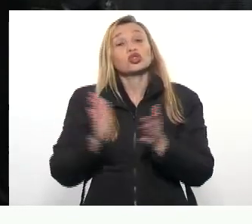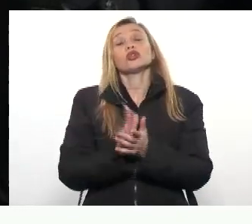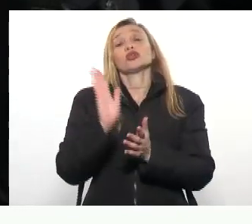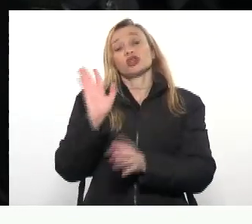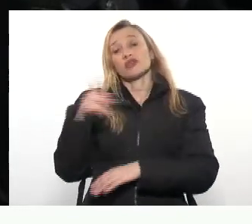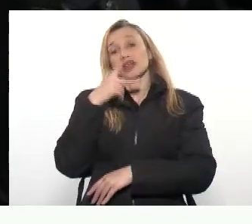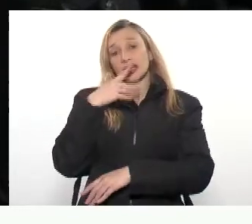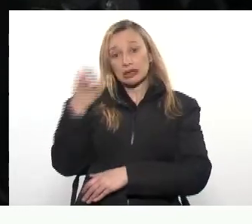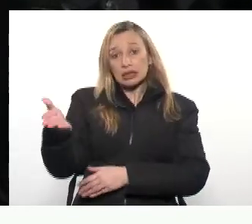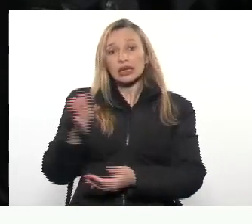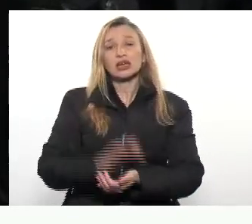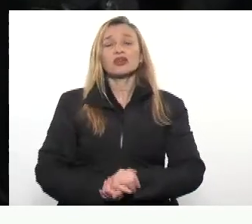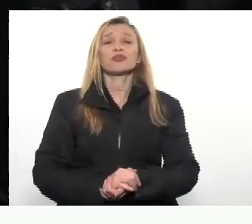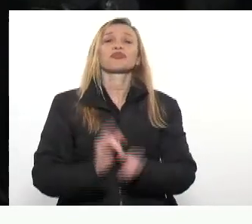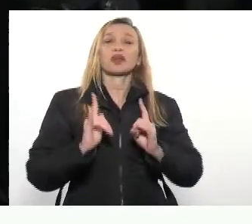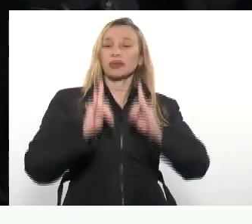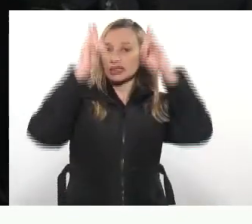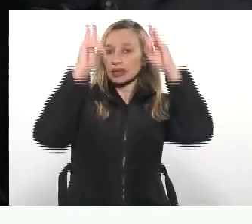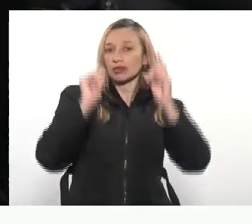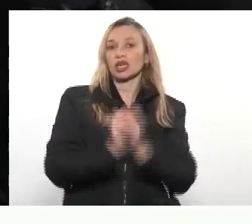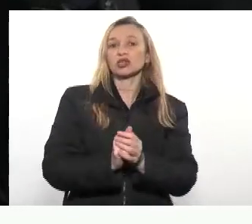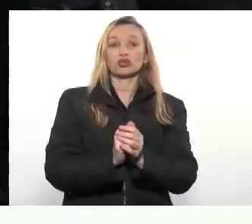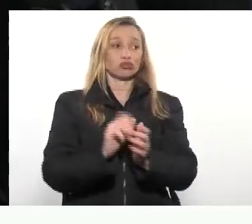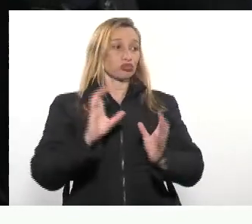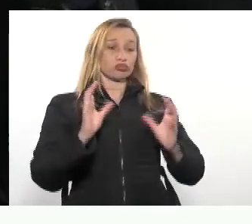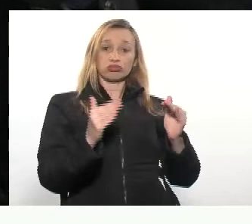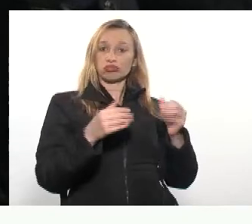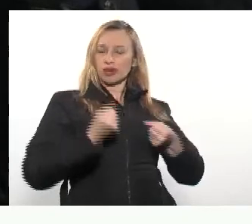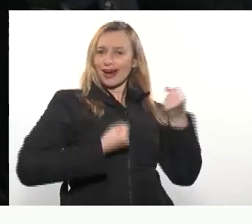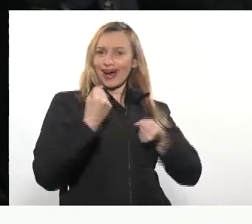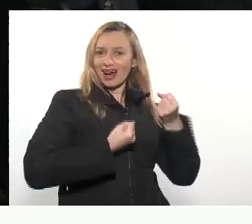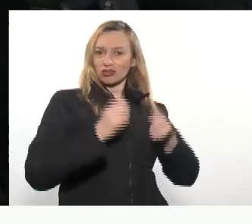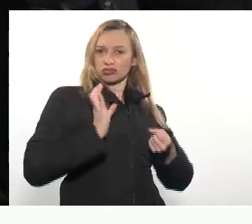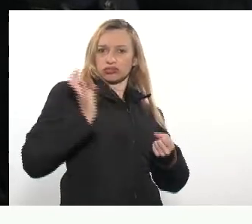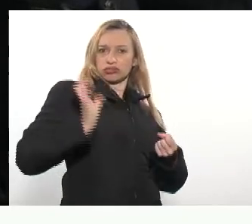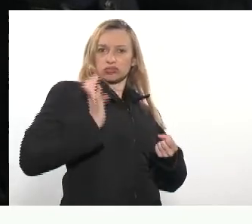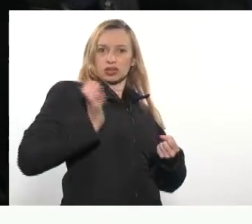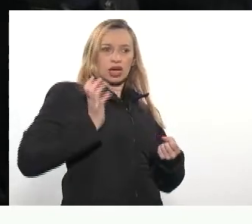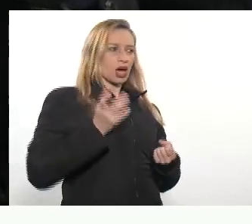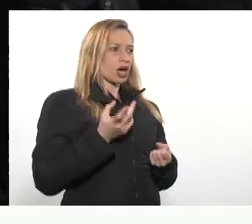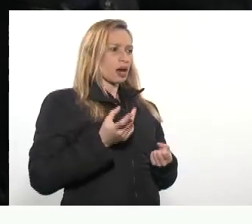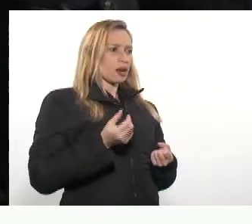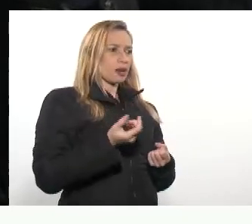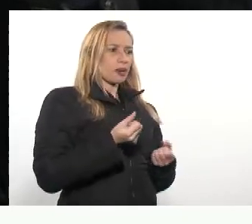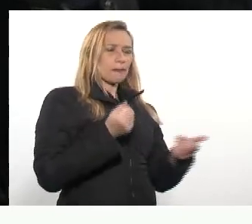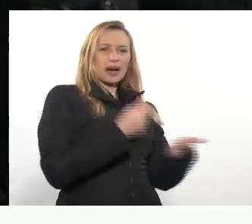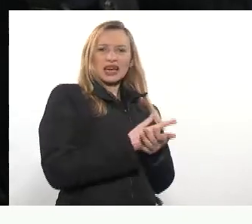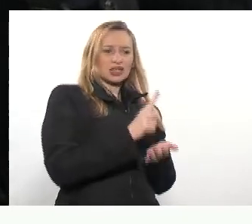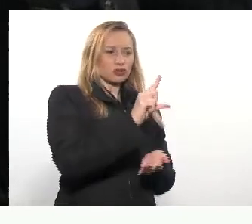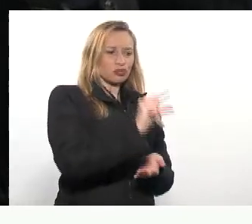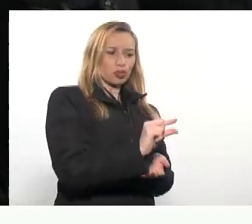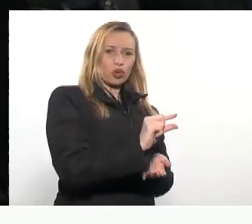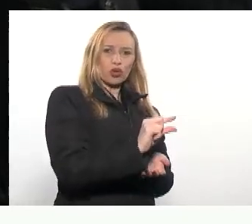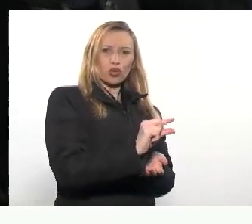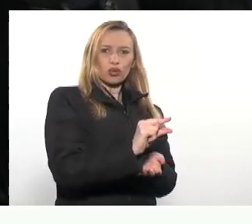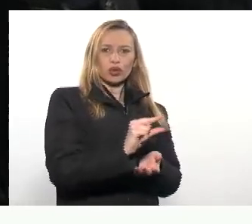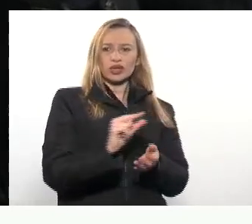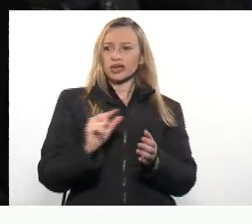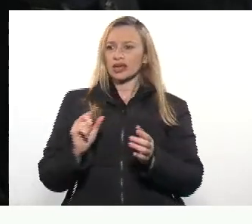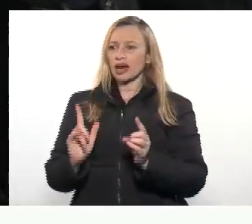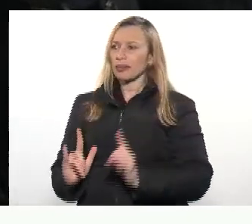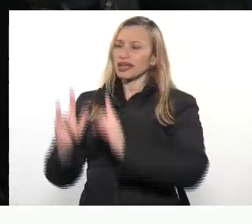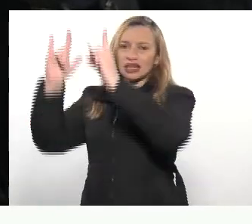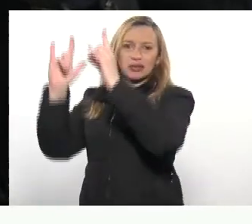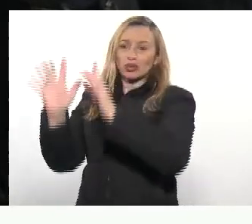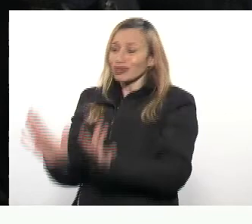aqui, apartamentos com carros de luxo pagando tarifa social e apartamentos simples pagando tarifa normal. Então,